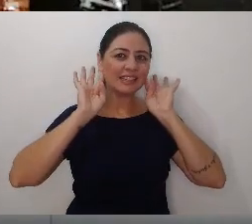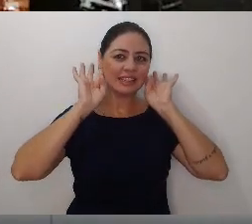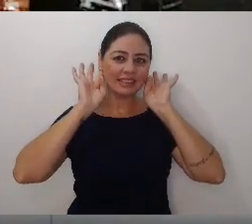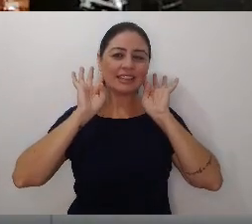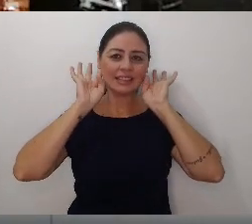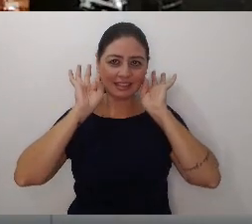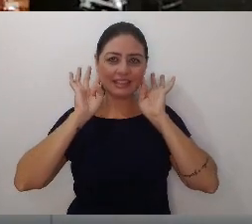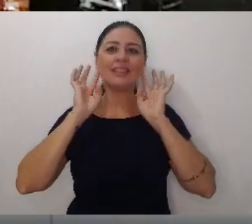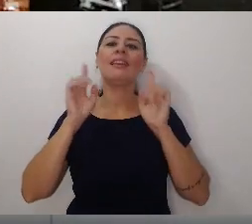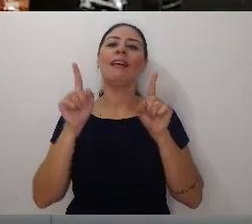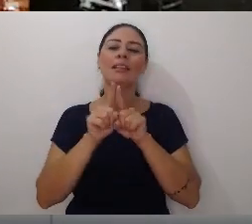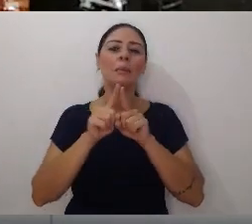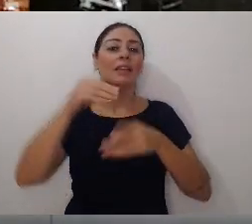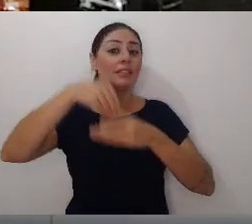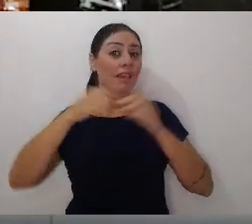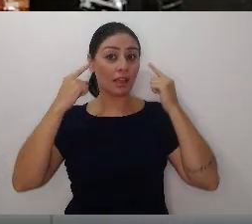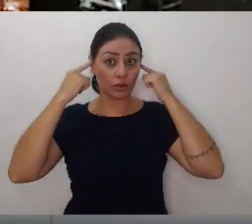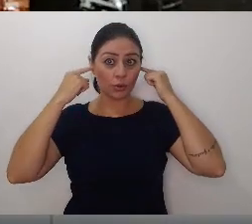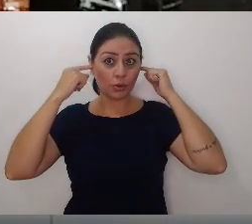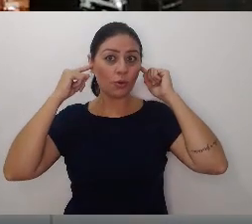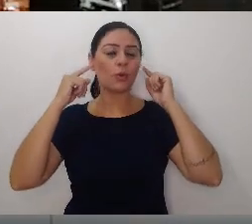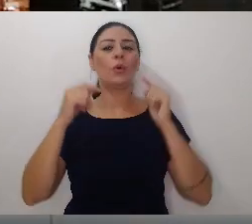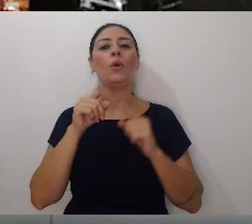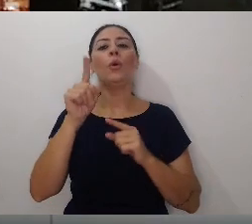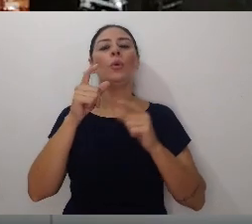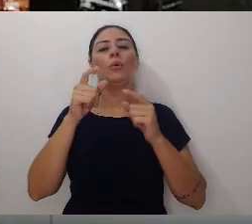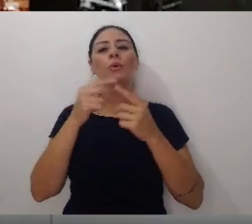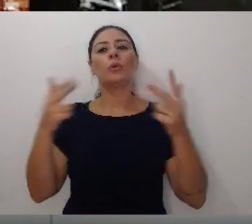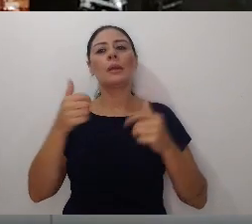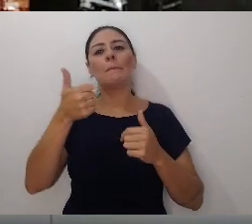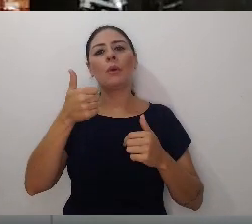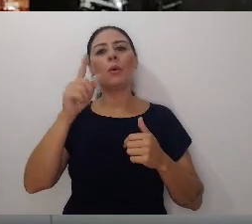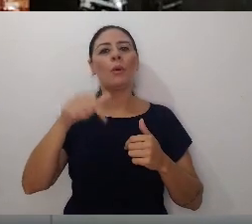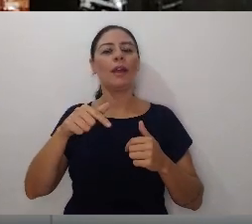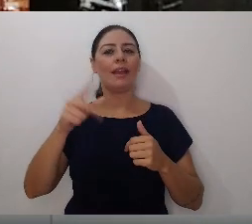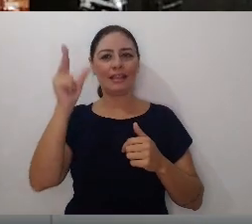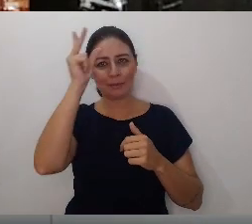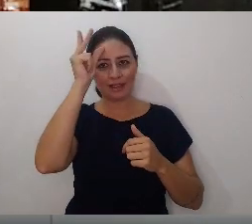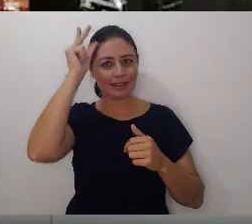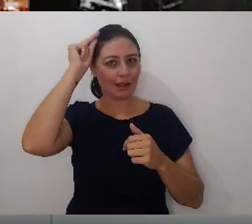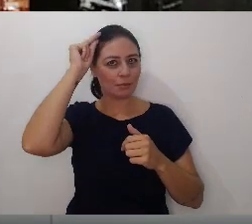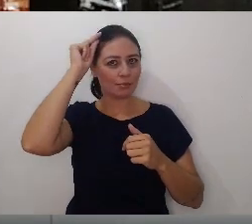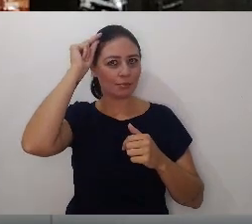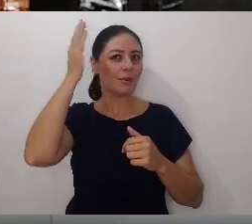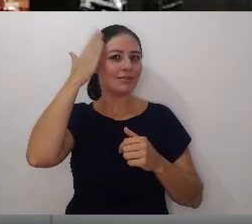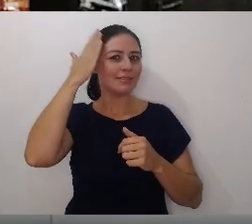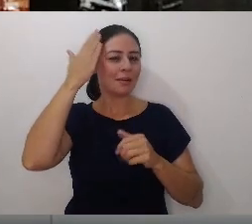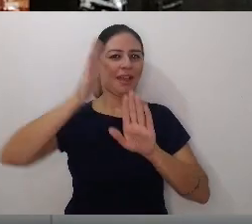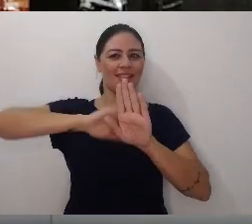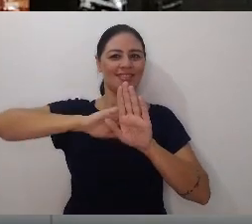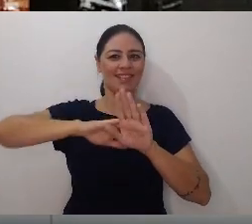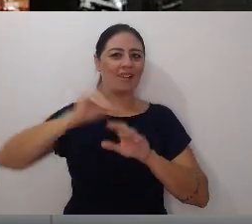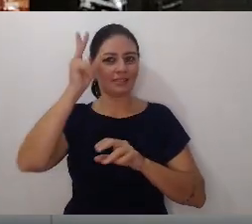tá desidratado também, aquelas casquinhas dentro, passa no conduto. Uma coisa boa para passar no conduto auditivo